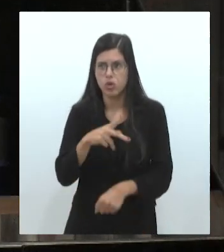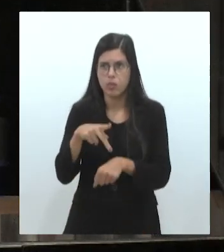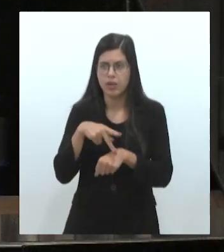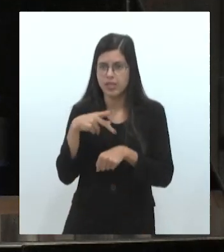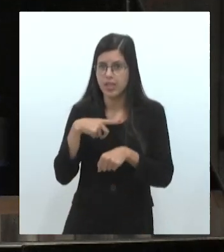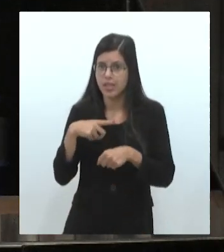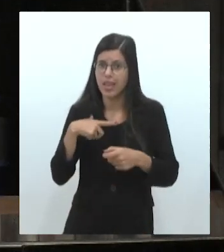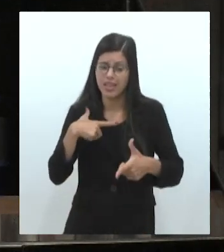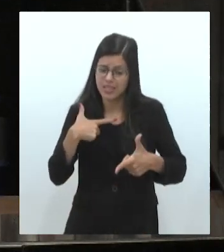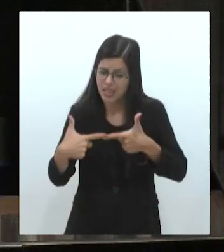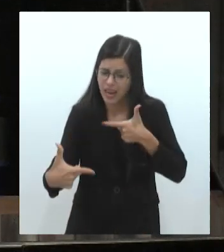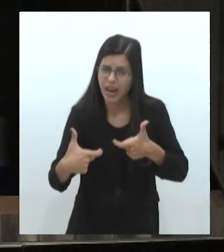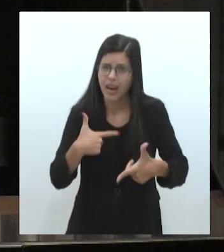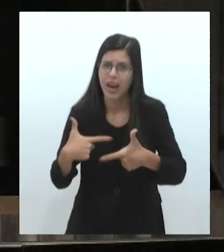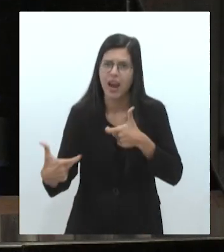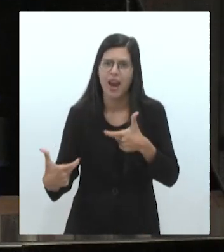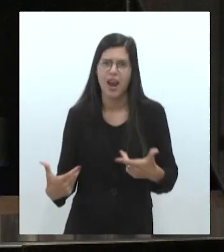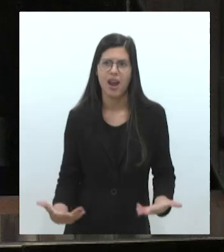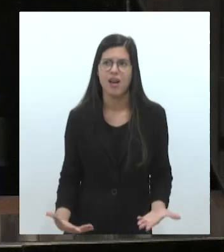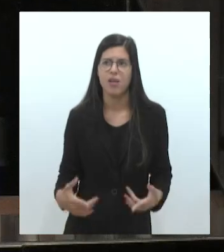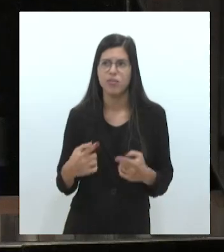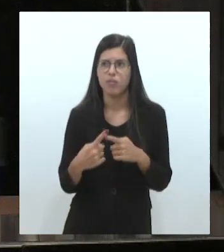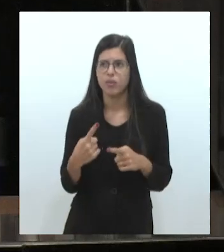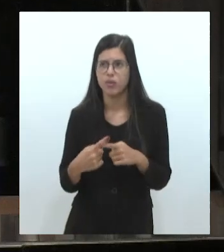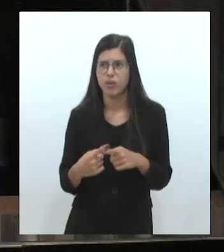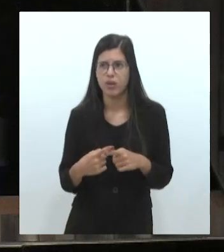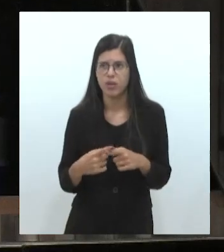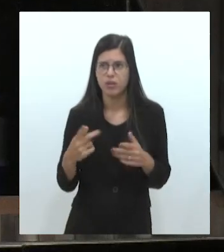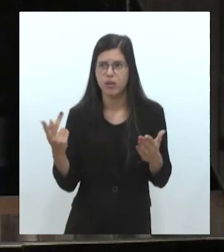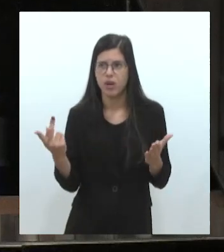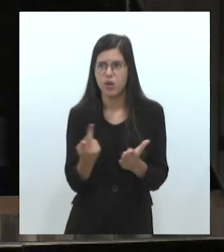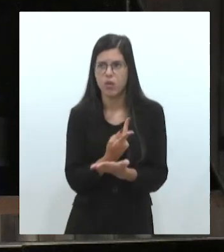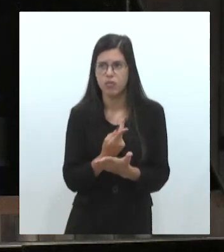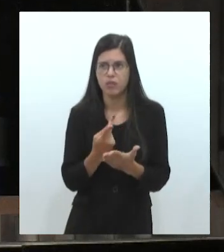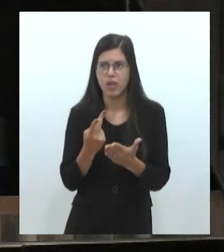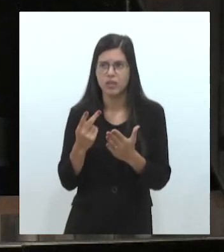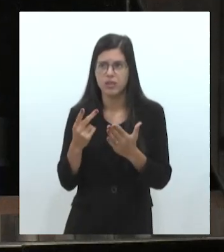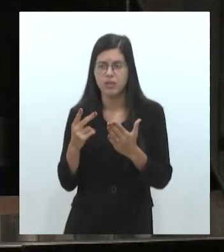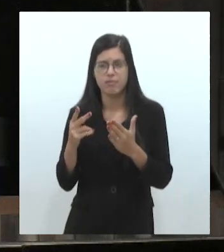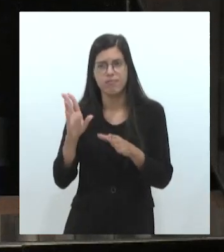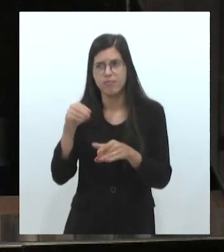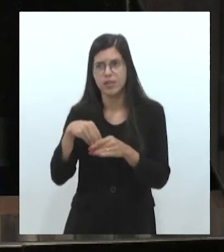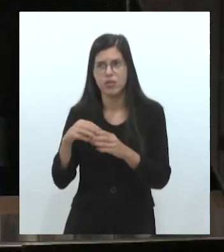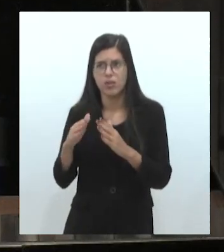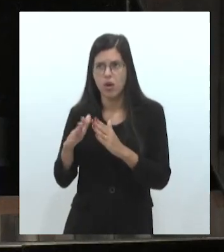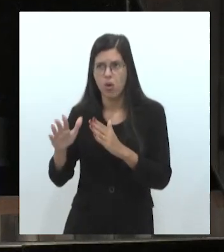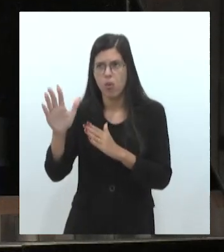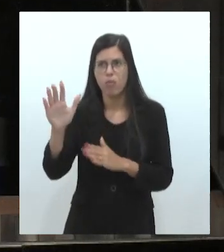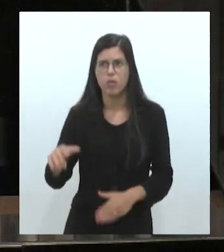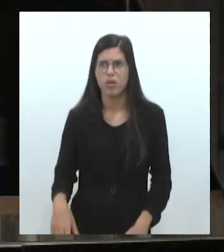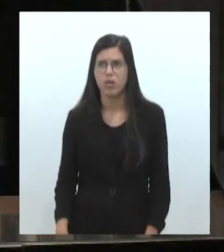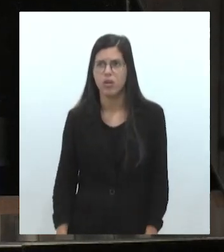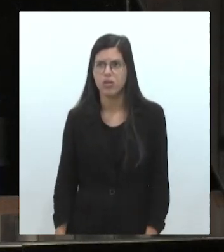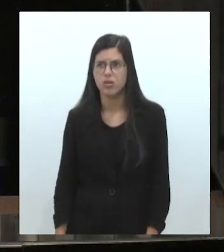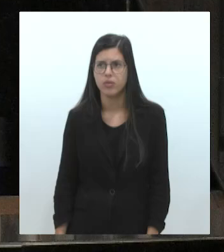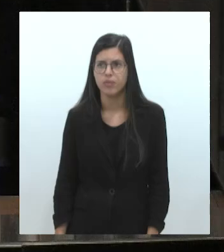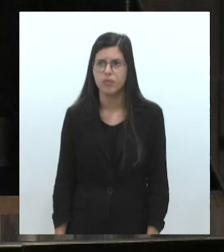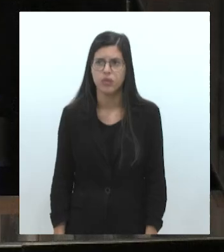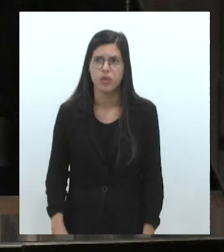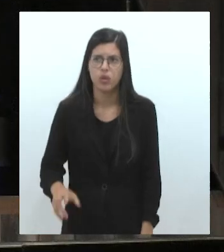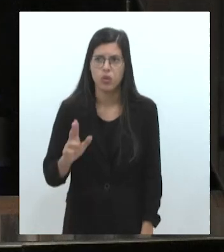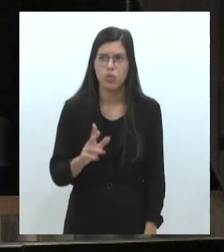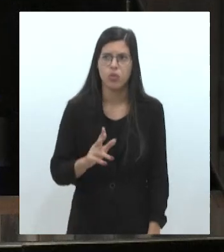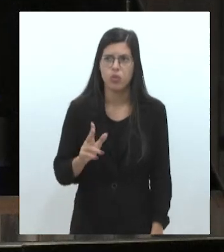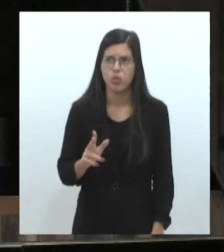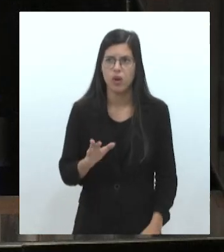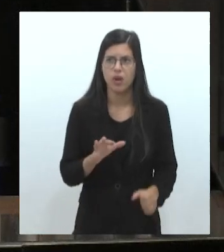guerra, estão bombardeando a população, porque é isso que acontece nas comunidades. Não chegamos no patamar da